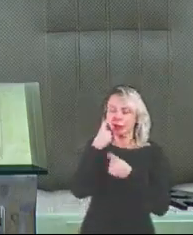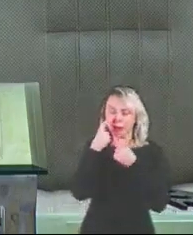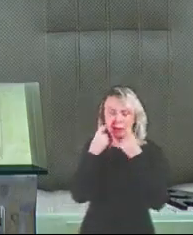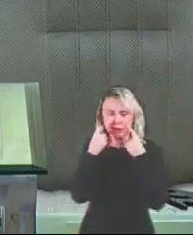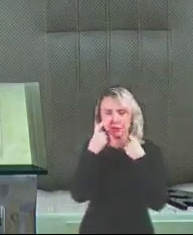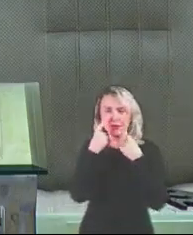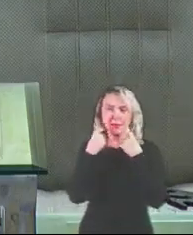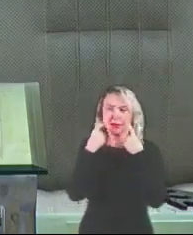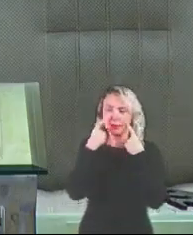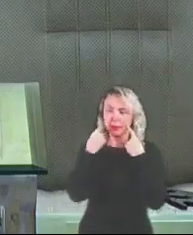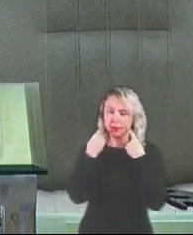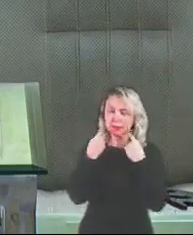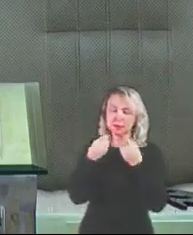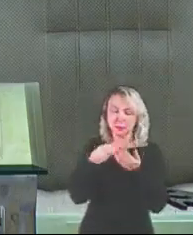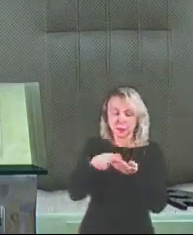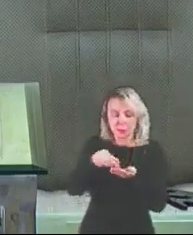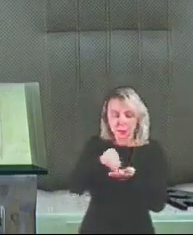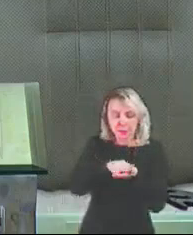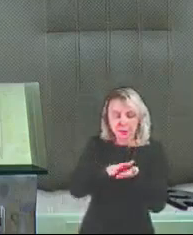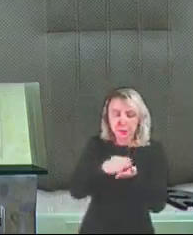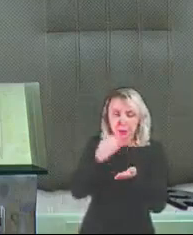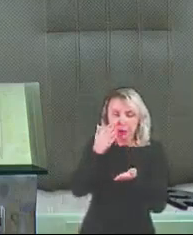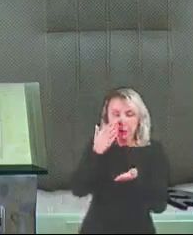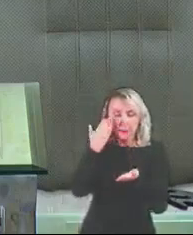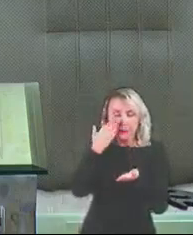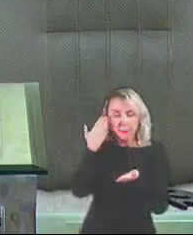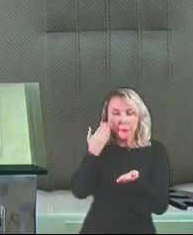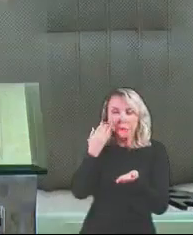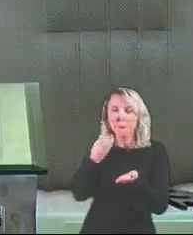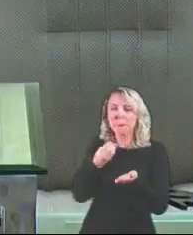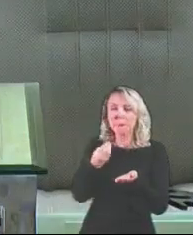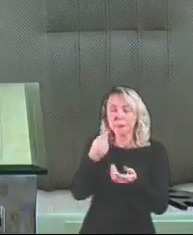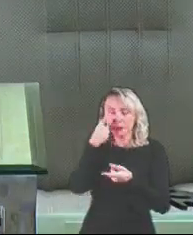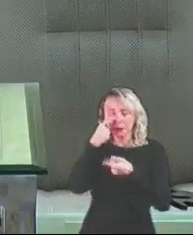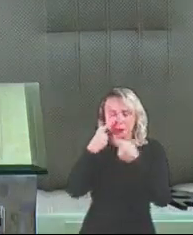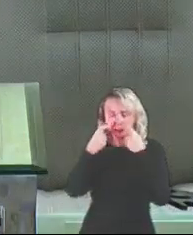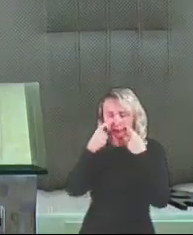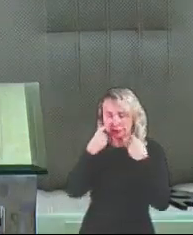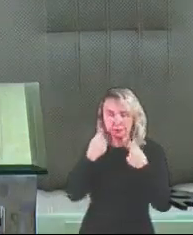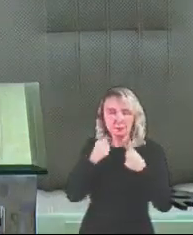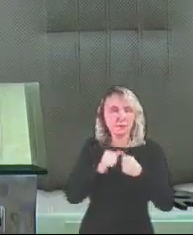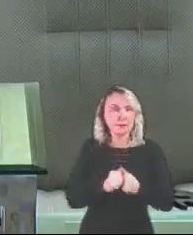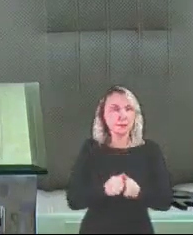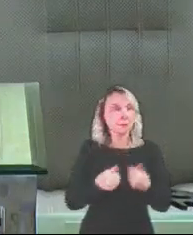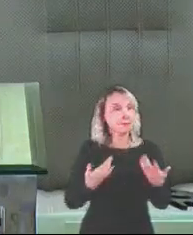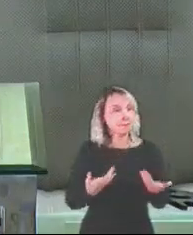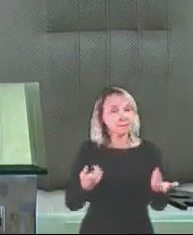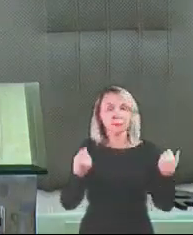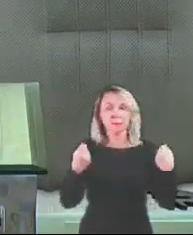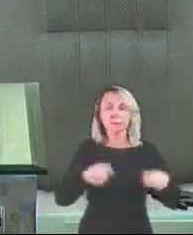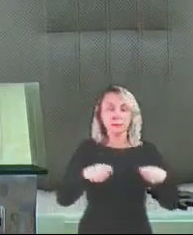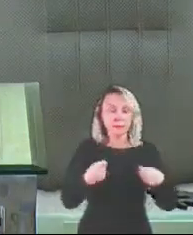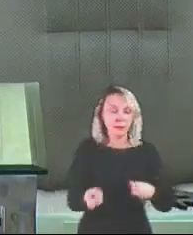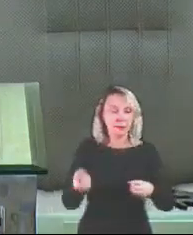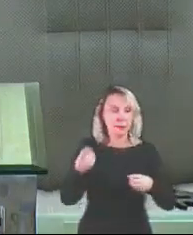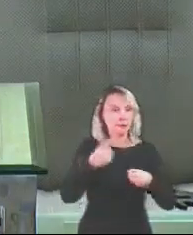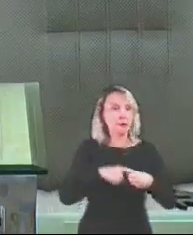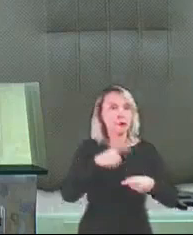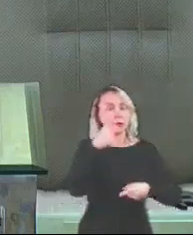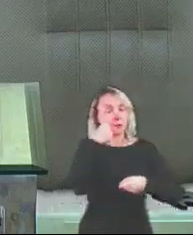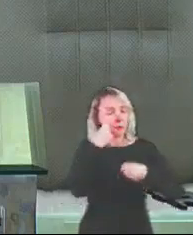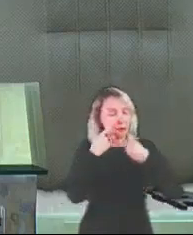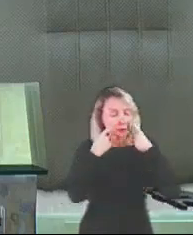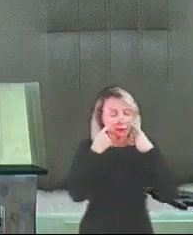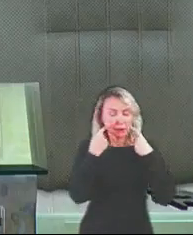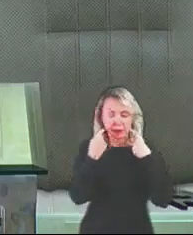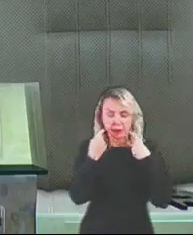dos lenços ensopados na presença de Deus Todo-Poderoso. Precisamos voltar a chorar de novo na presença do